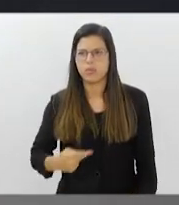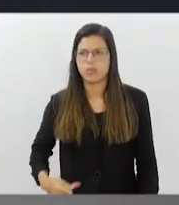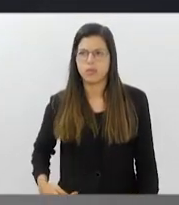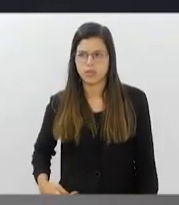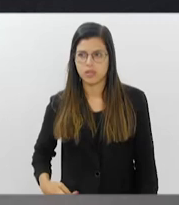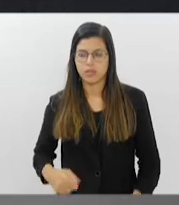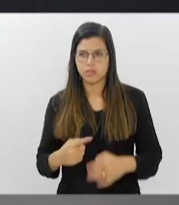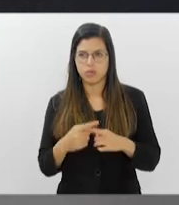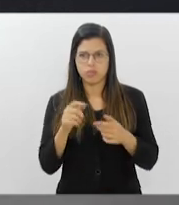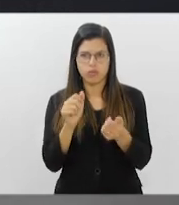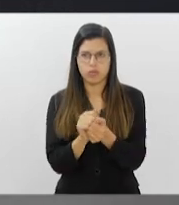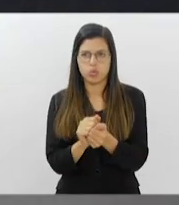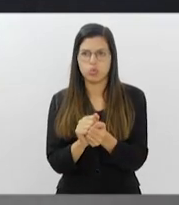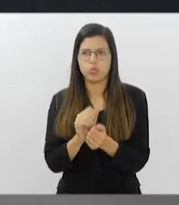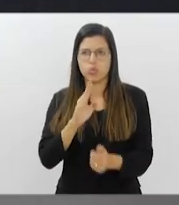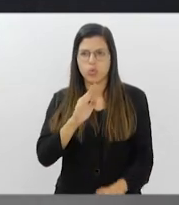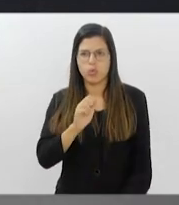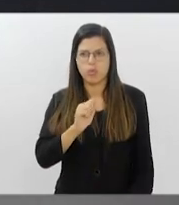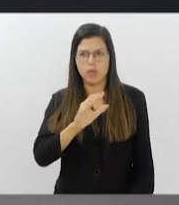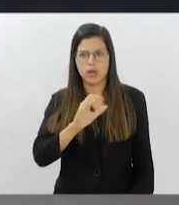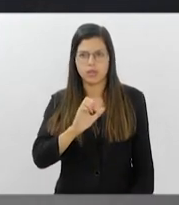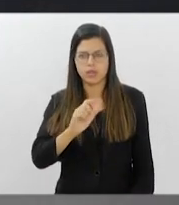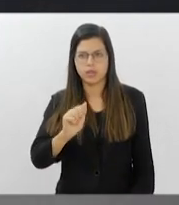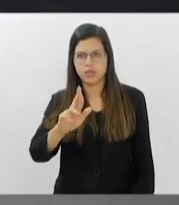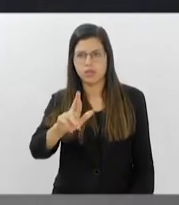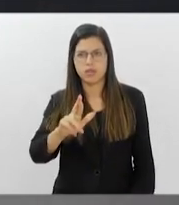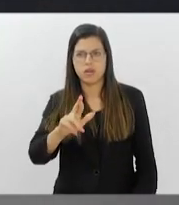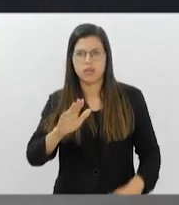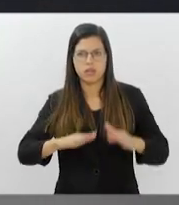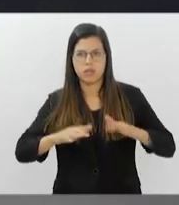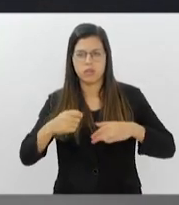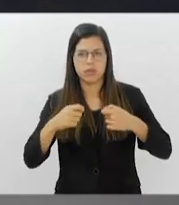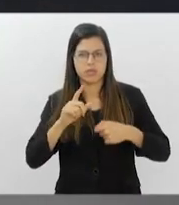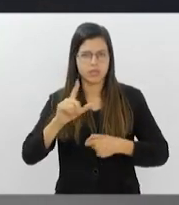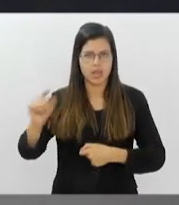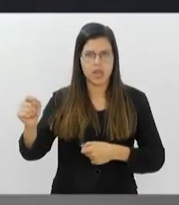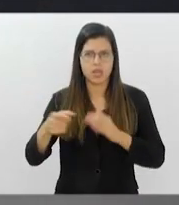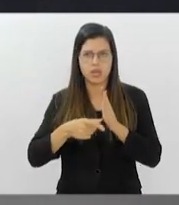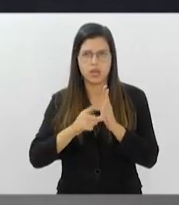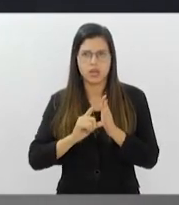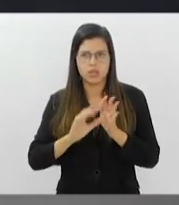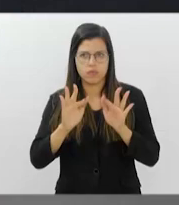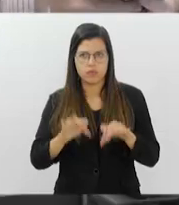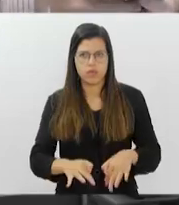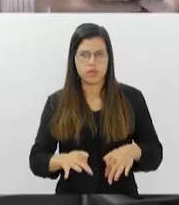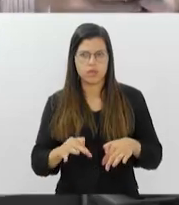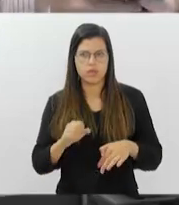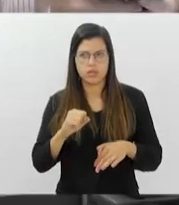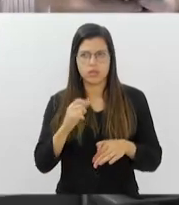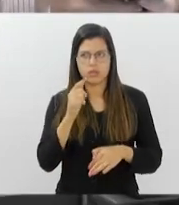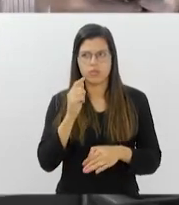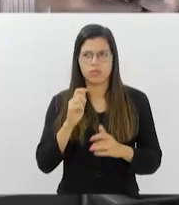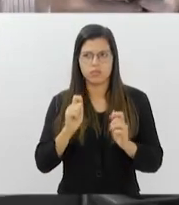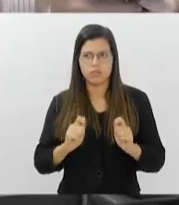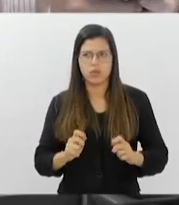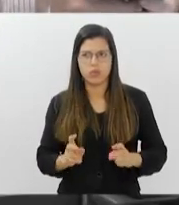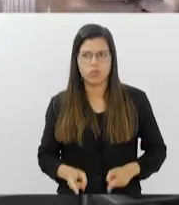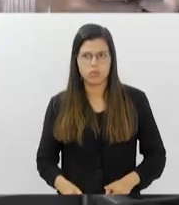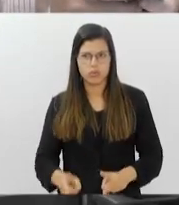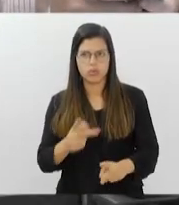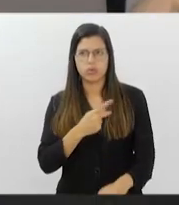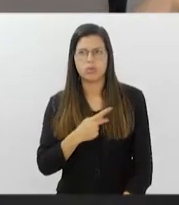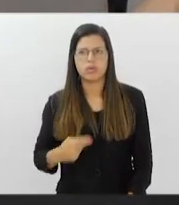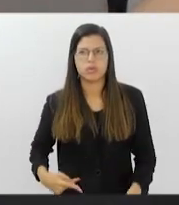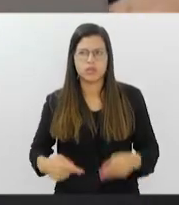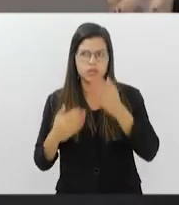presidente, talvez tenha que sair antes do término. Vossa Excelência puder continuar na presidência, agradeço.